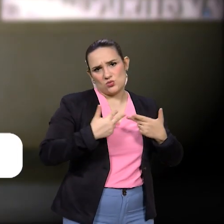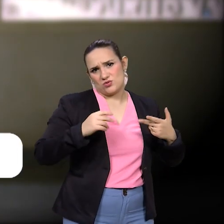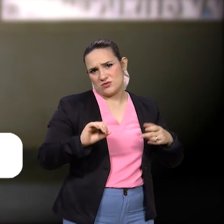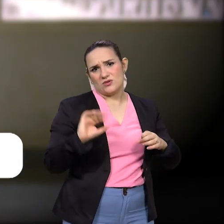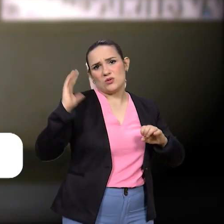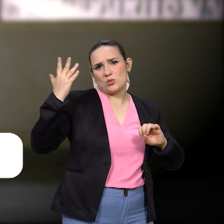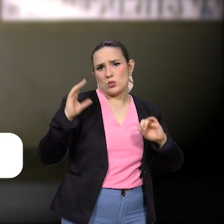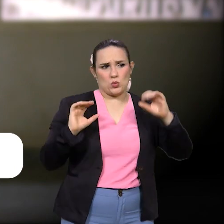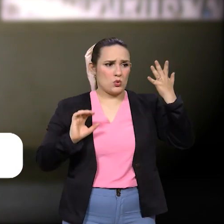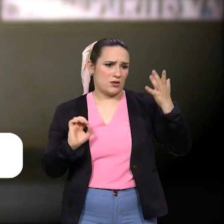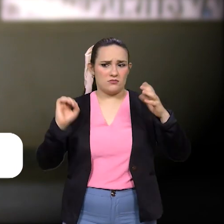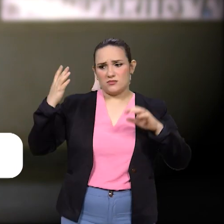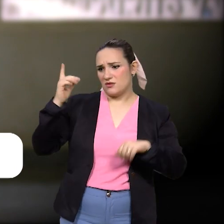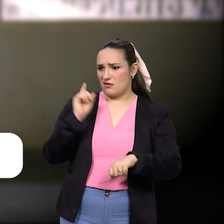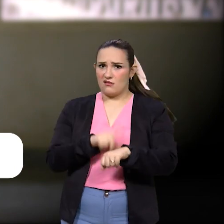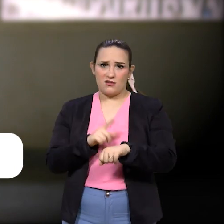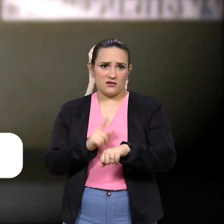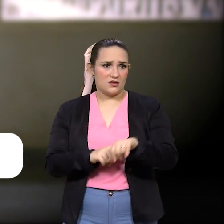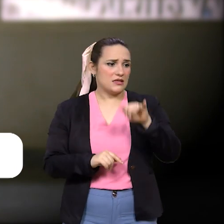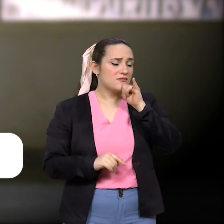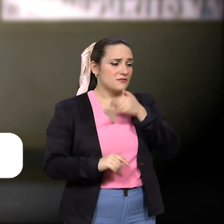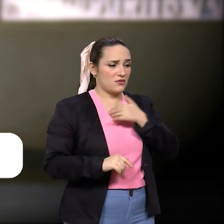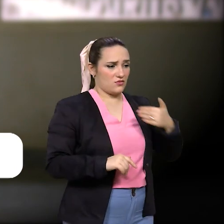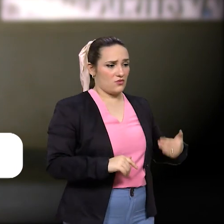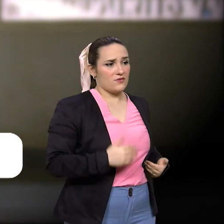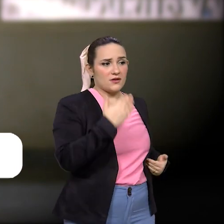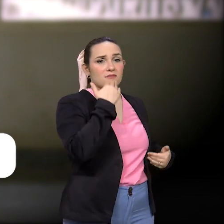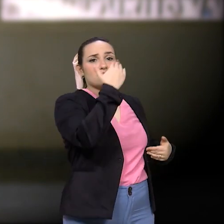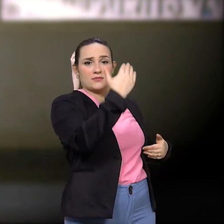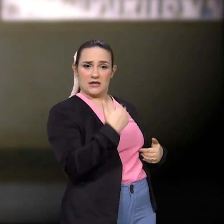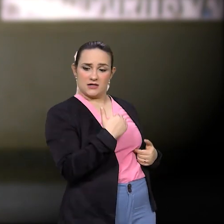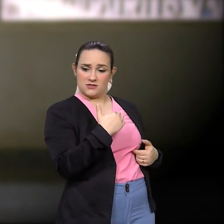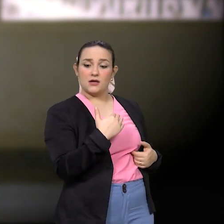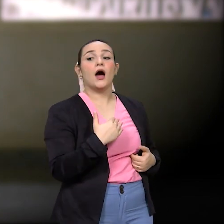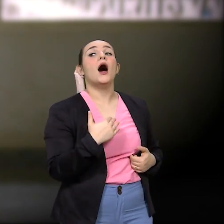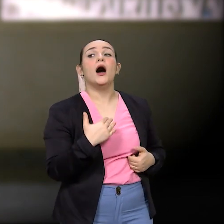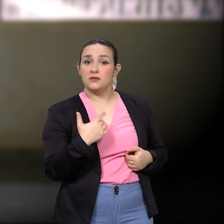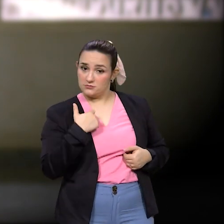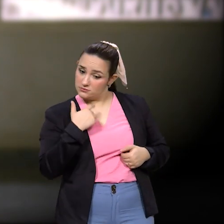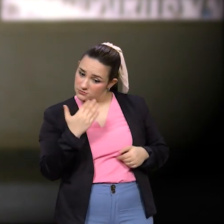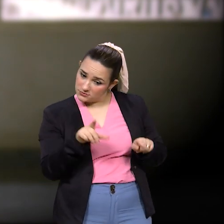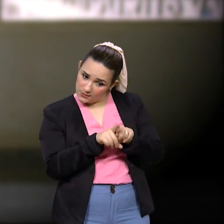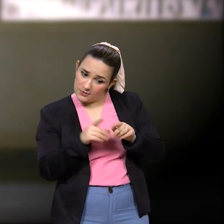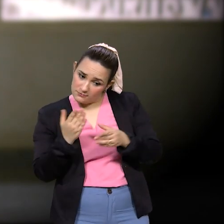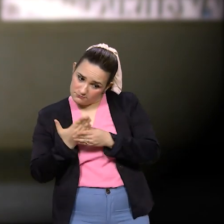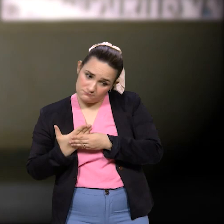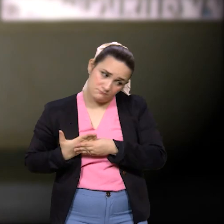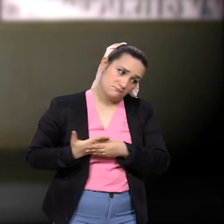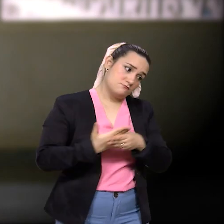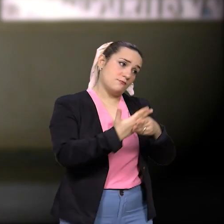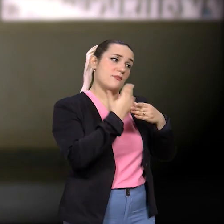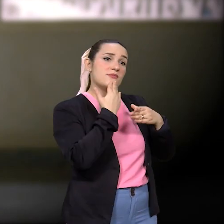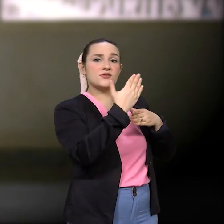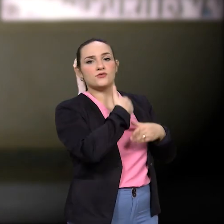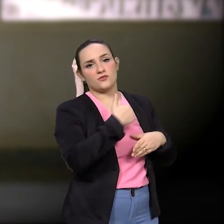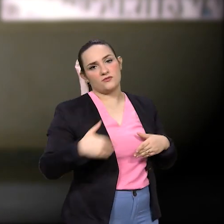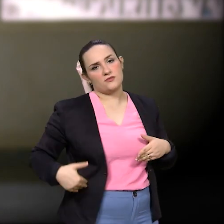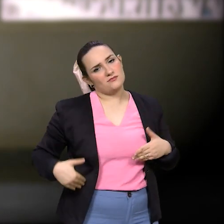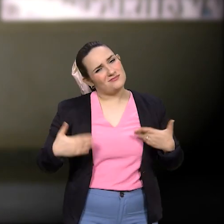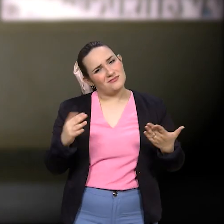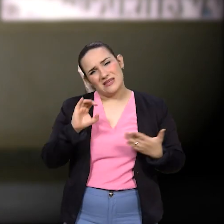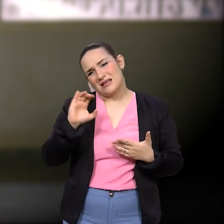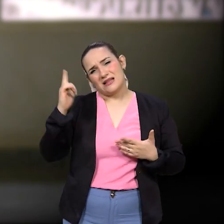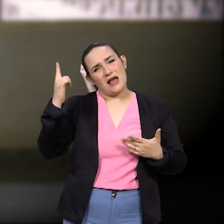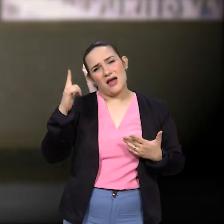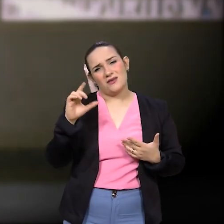legislativo, as coisas vão acontecendo, porque nós recebemos demanda do governo e mandamos demanda para o governo. Então é difícil você prever o que